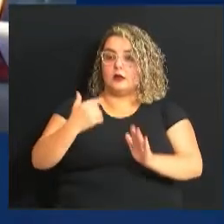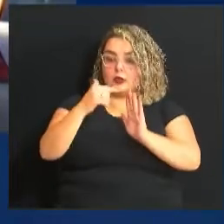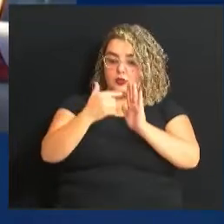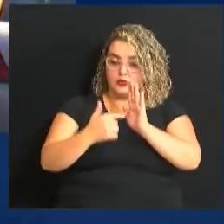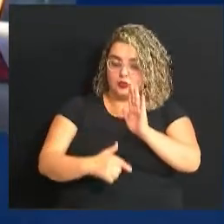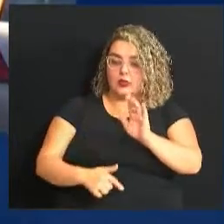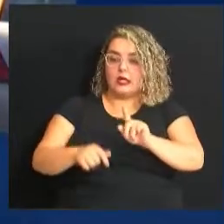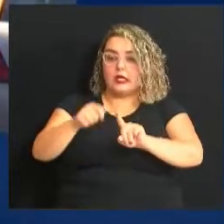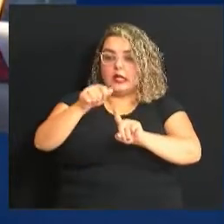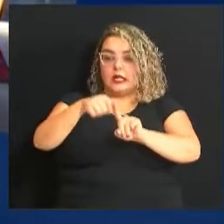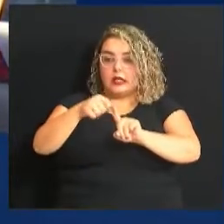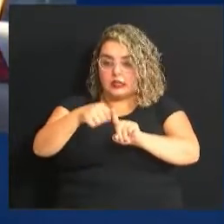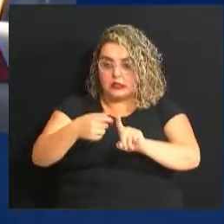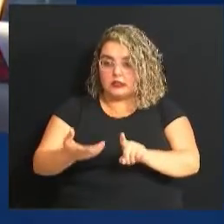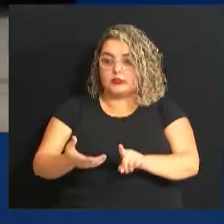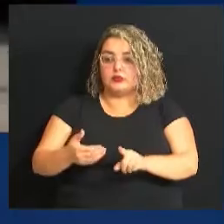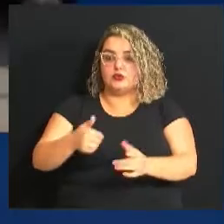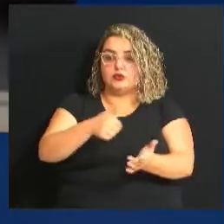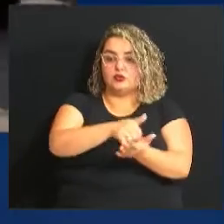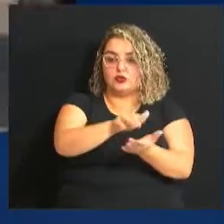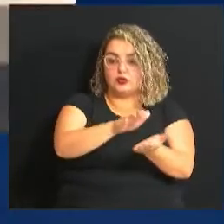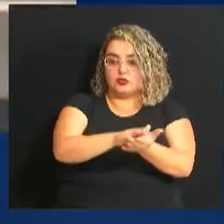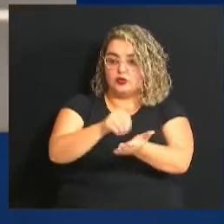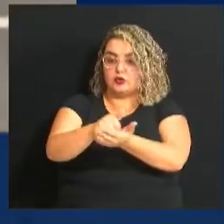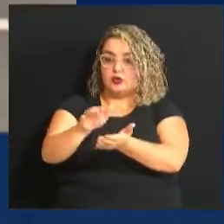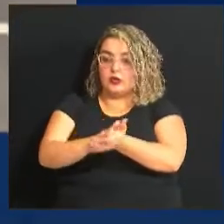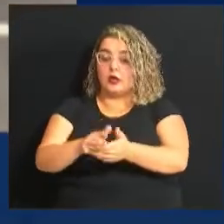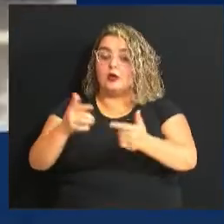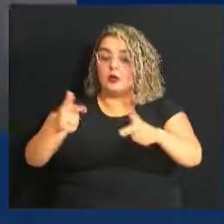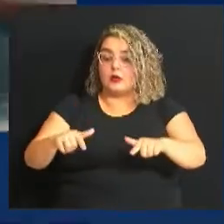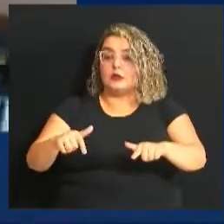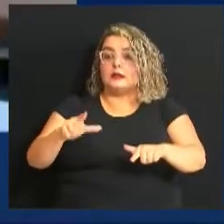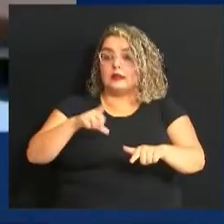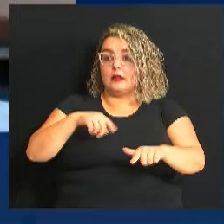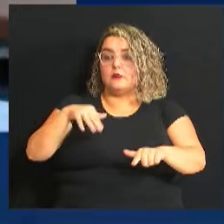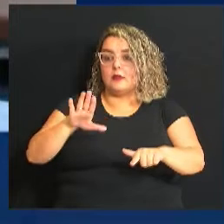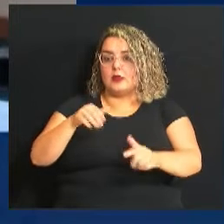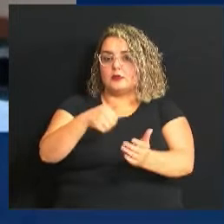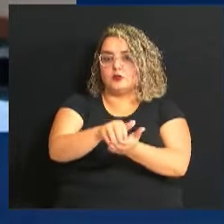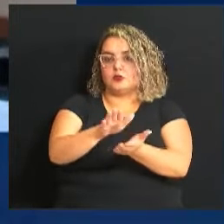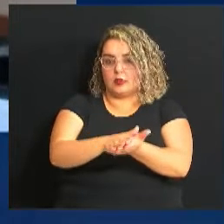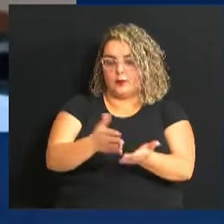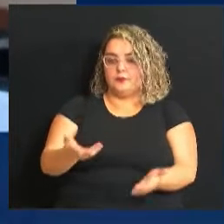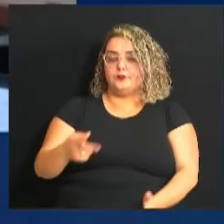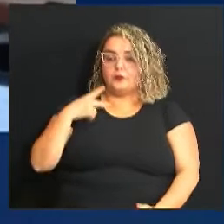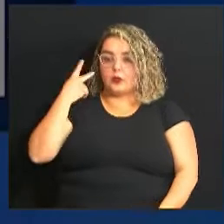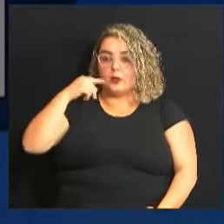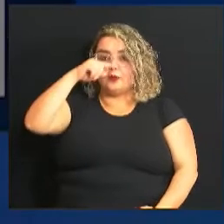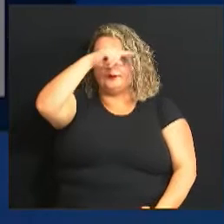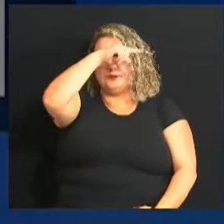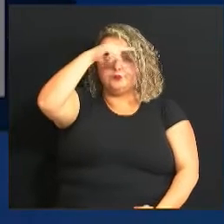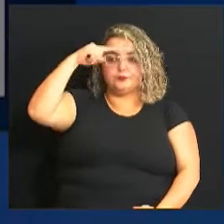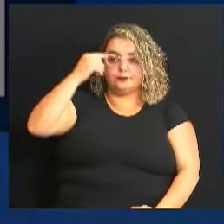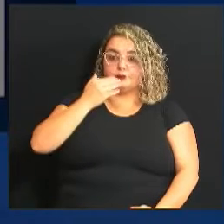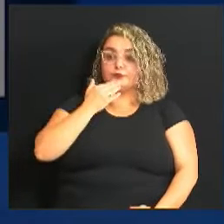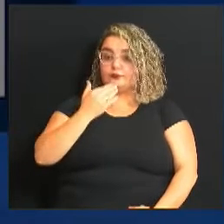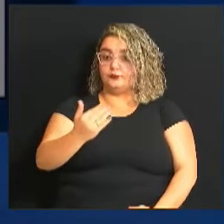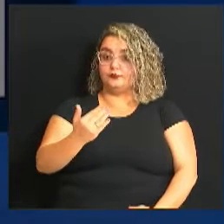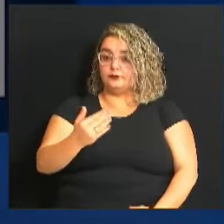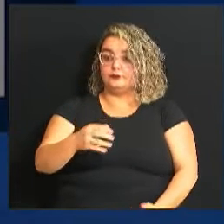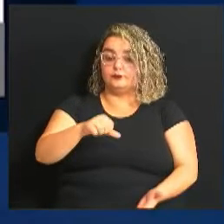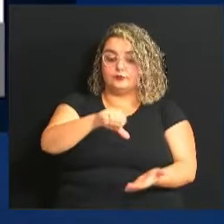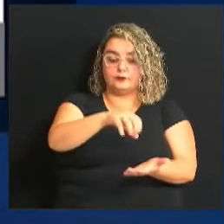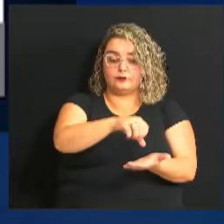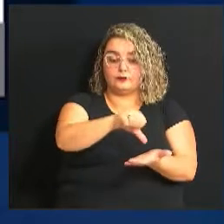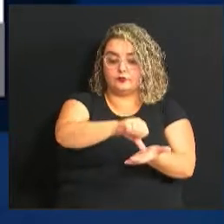de autuações dos locais onde há mais ocorrências. Vereador Otto Alejandro solicita unidades de ensino